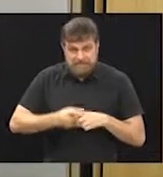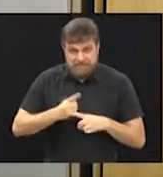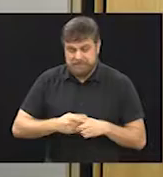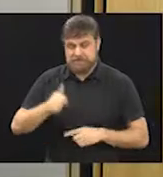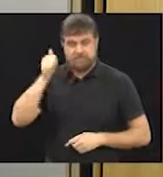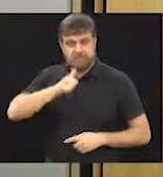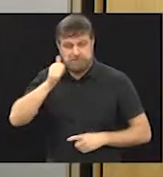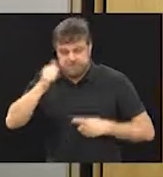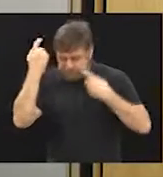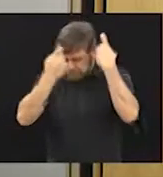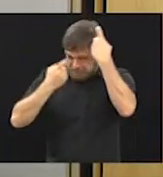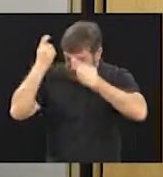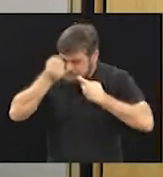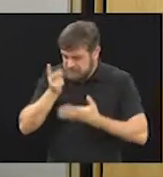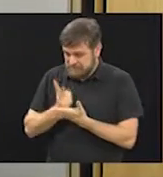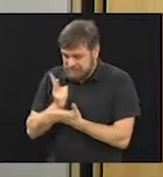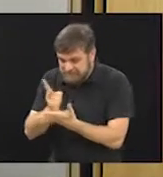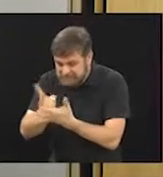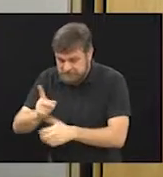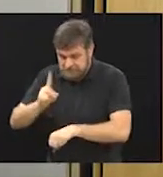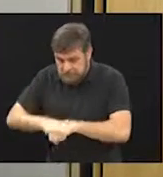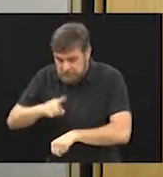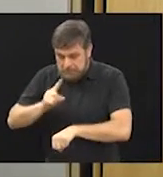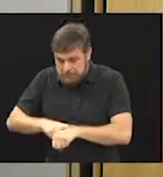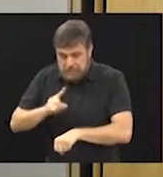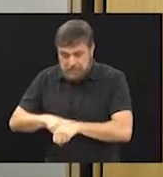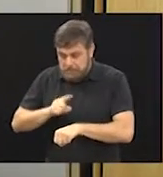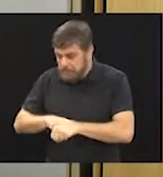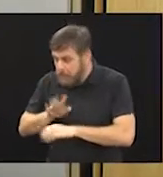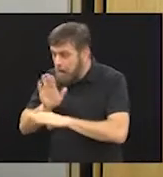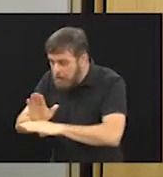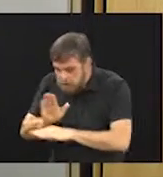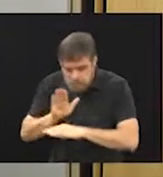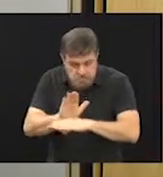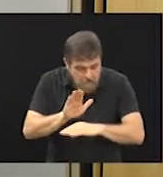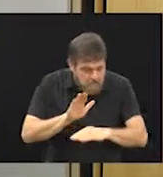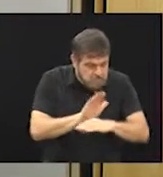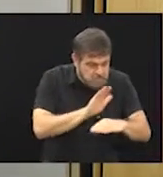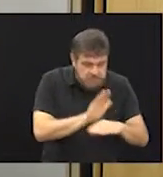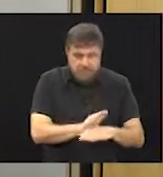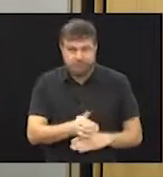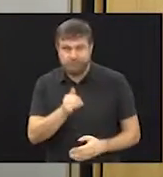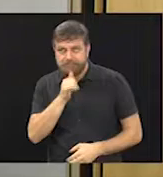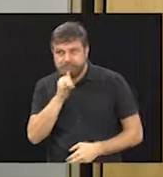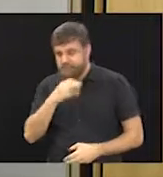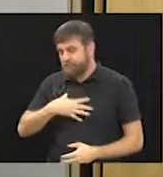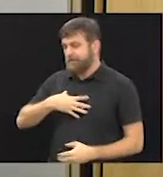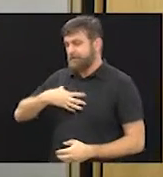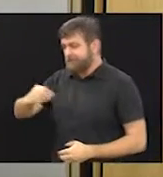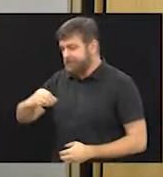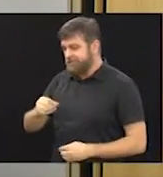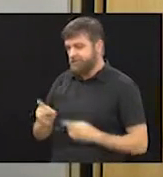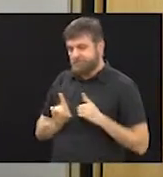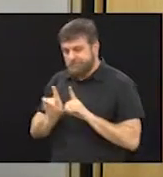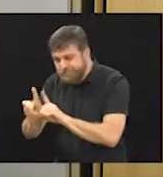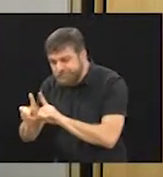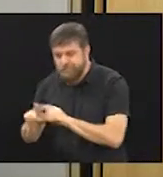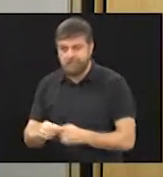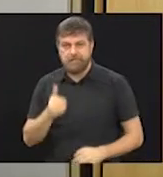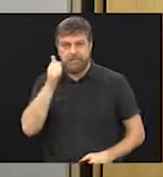se preocupando em ocupar o seu tempo em ajudar alguém, seja os seus filhos, seu